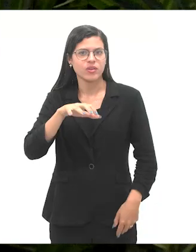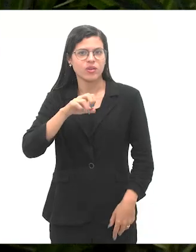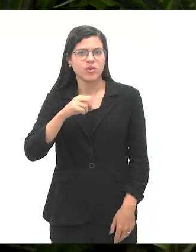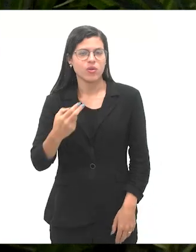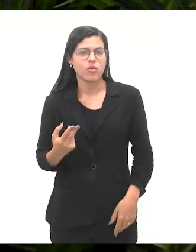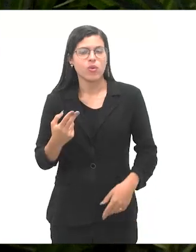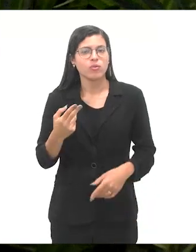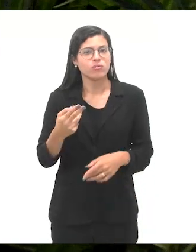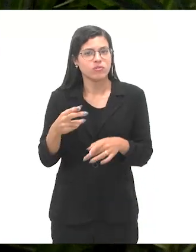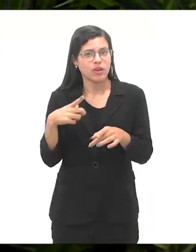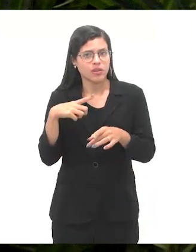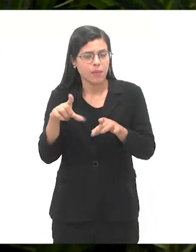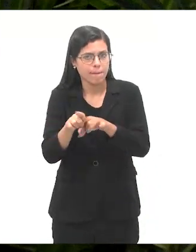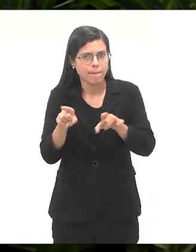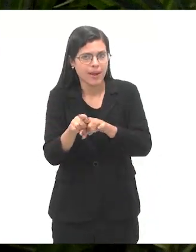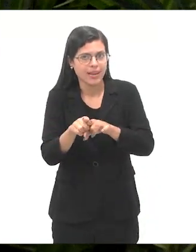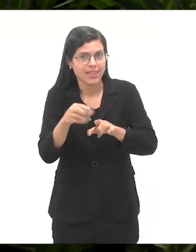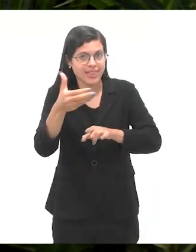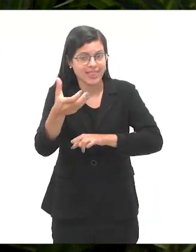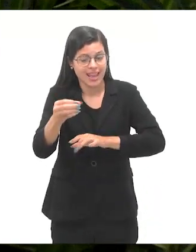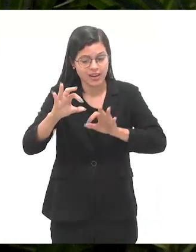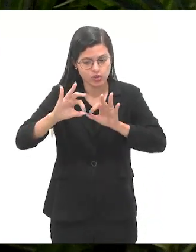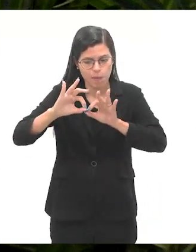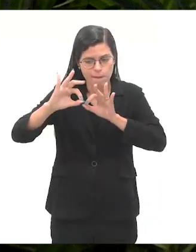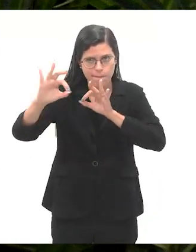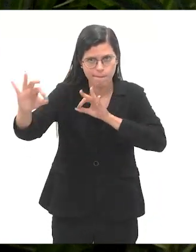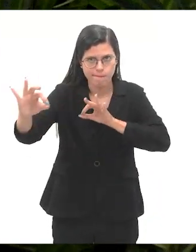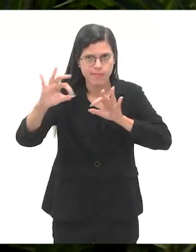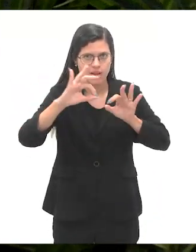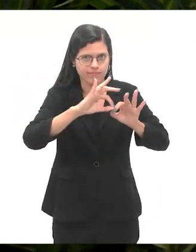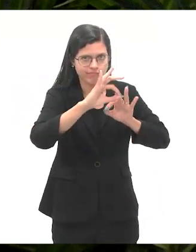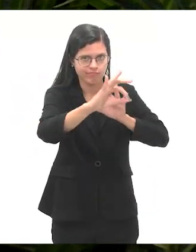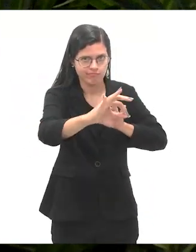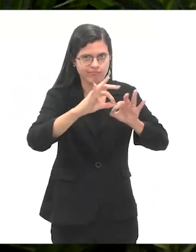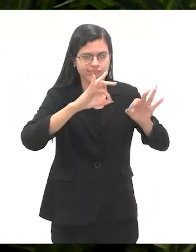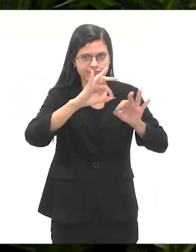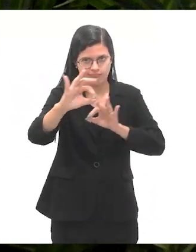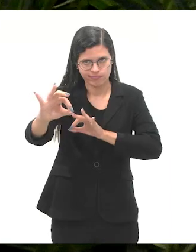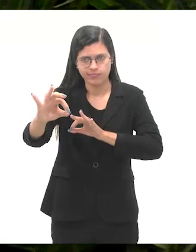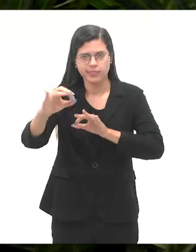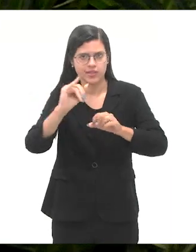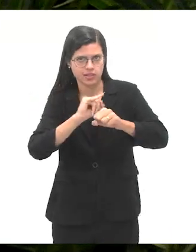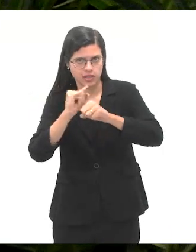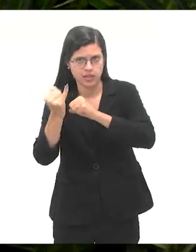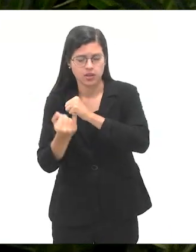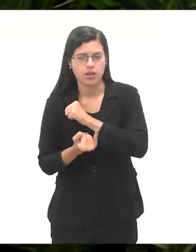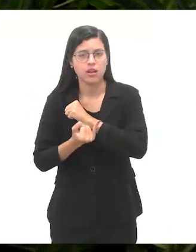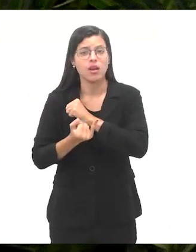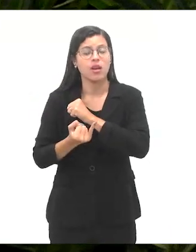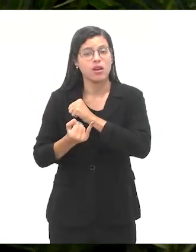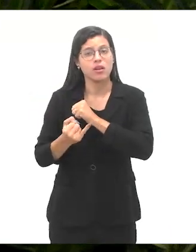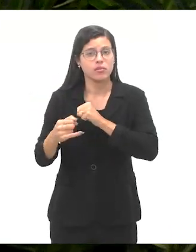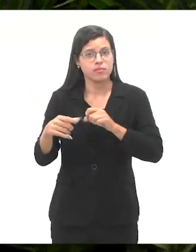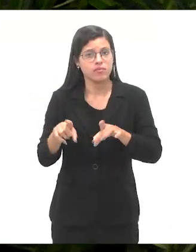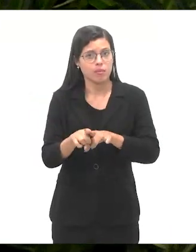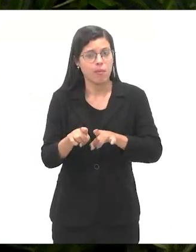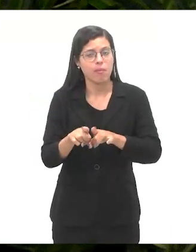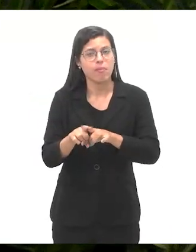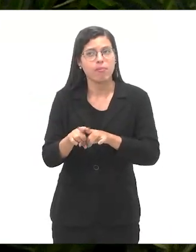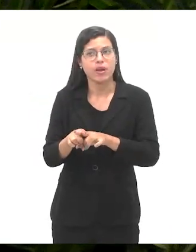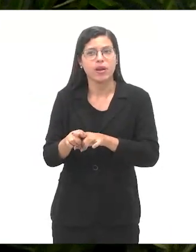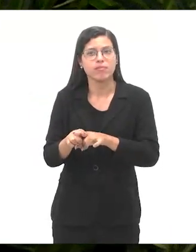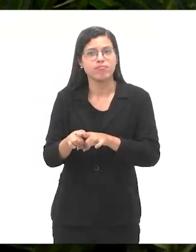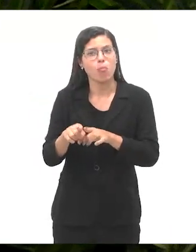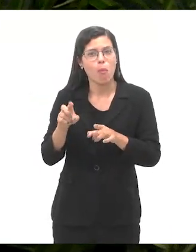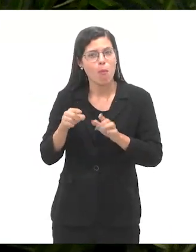proteção de um raio marinho, um raio de 10 metros em torno de cada uma dessas porções insulares. Então, isso já traz para a gente